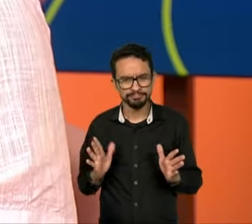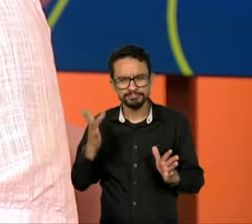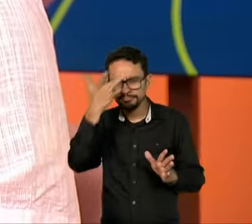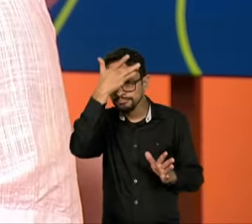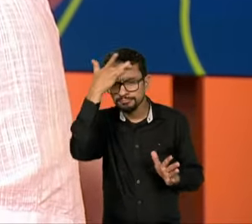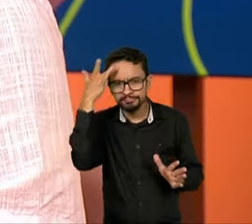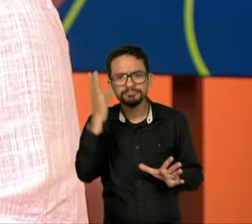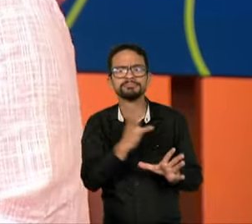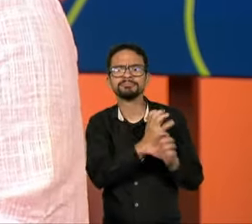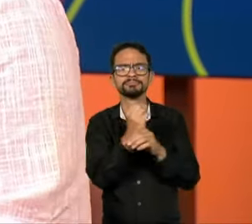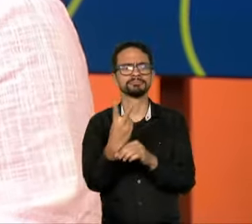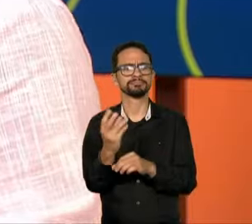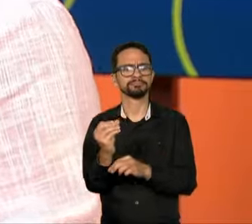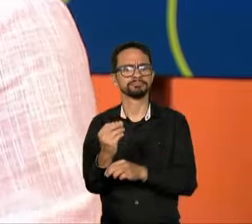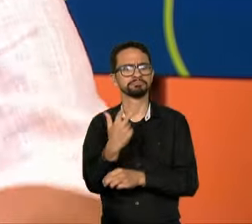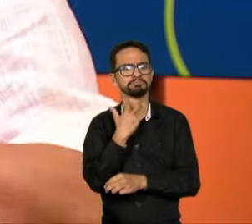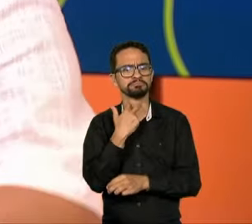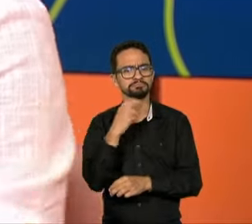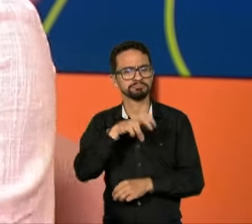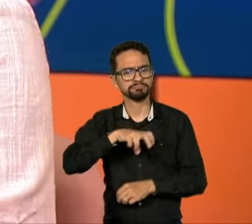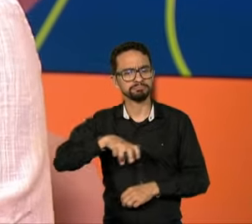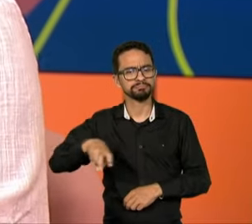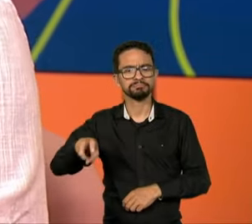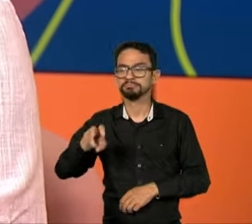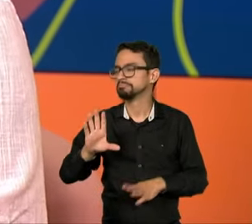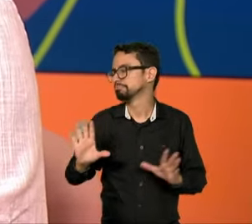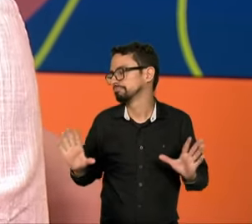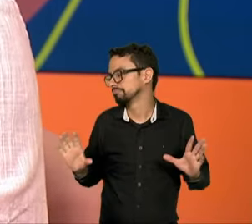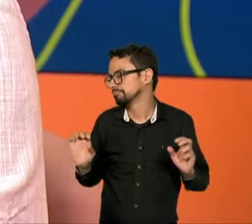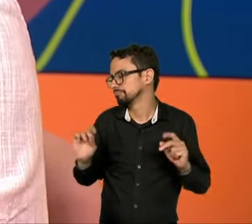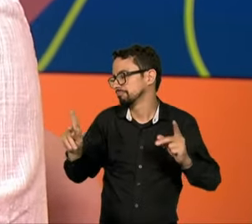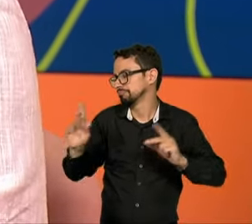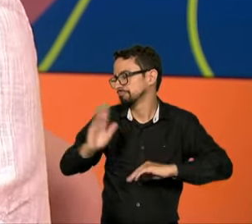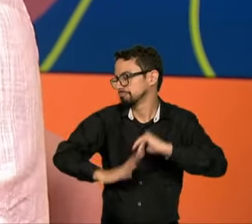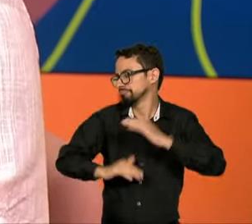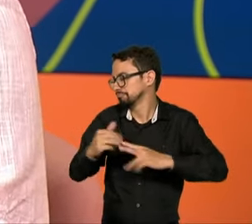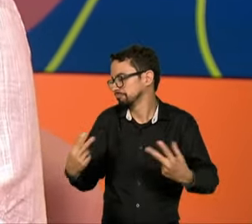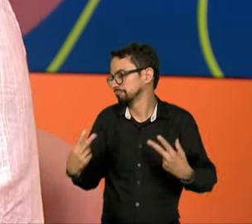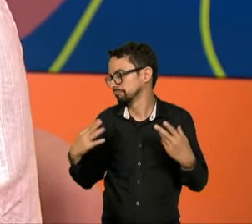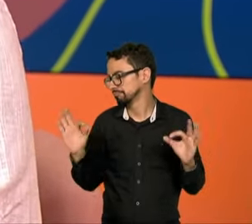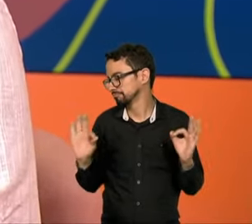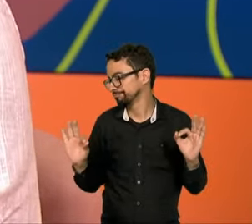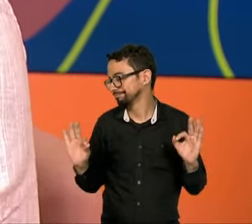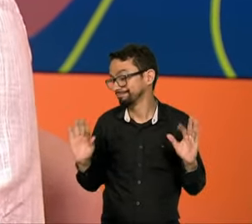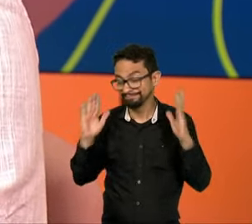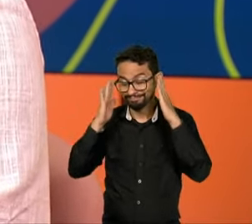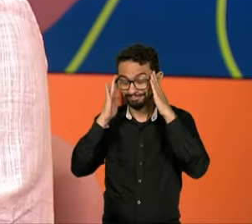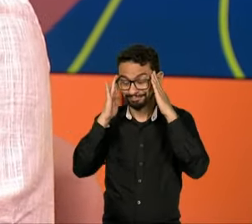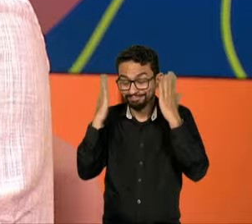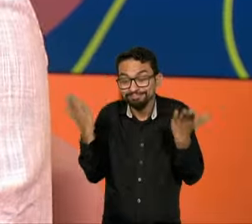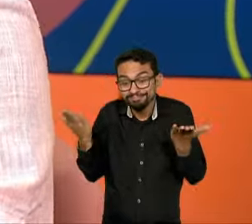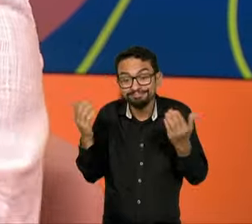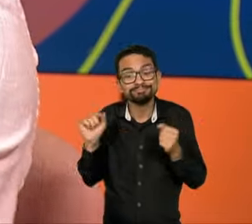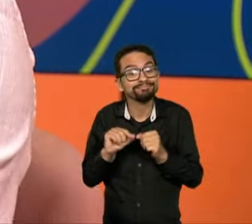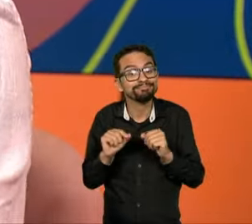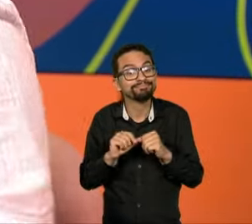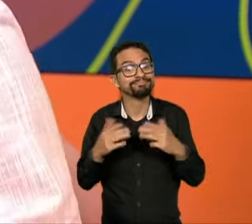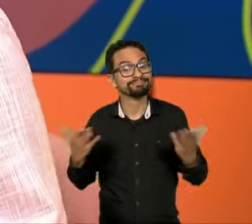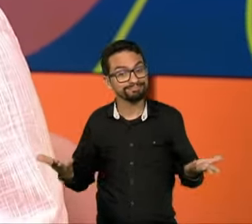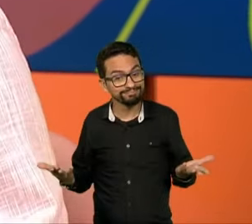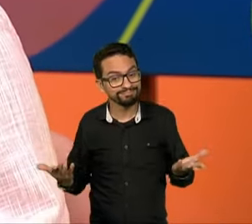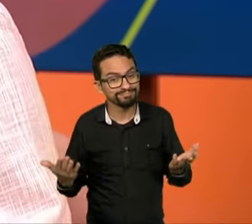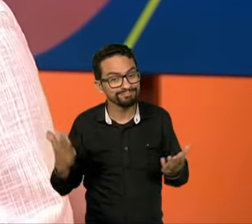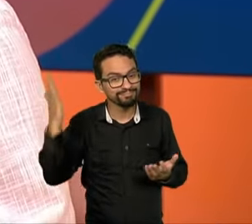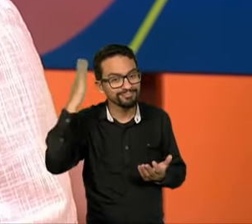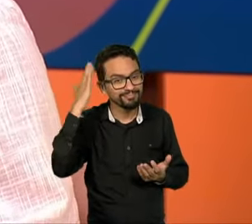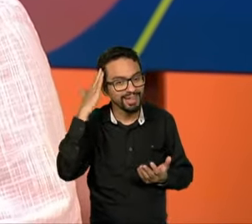20 pessoas. Aí eu falei, ah, tiro de letra. Ninguém está vendo, né? Ninguém está vendo. Eu não sabia